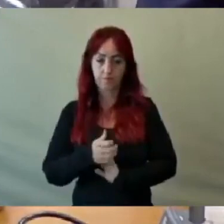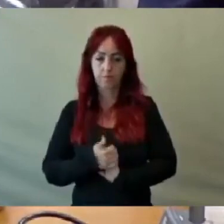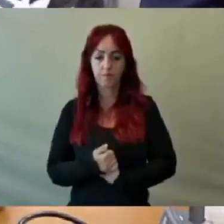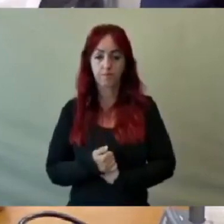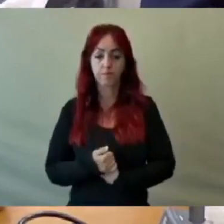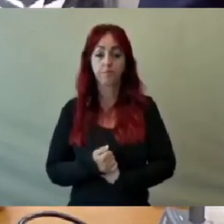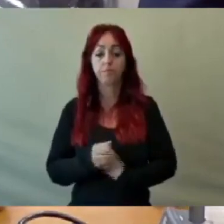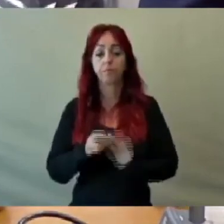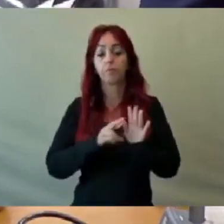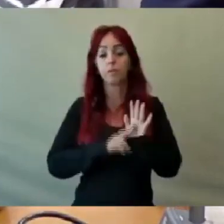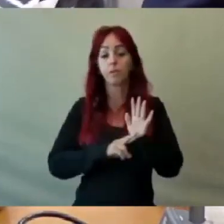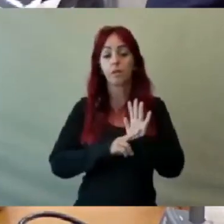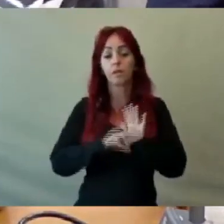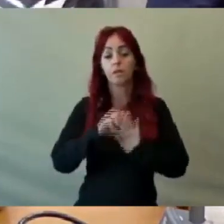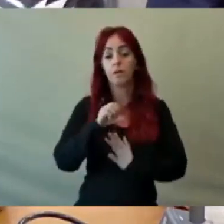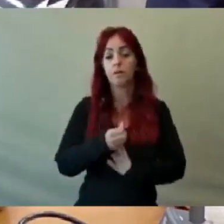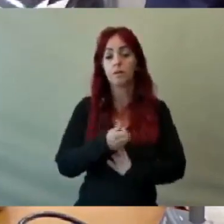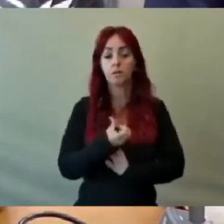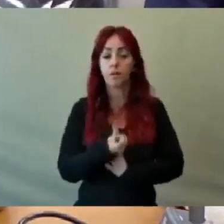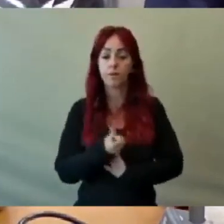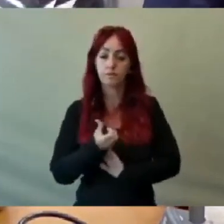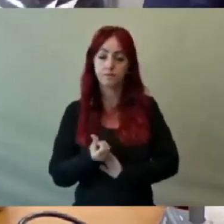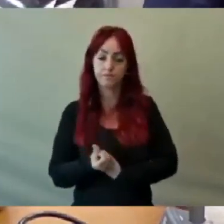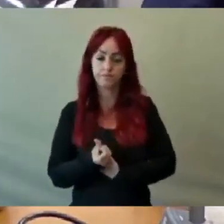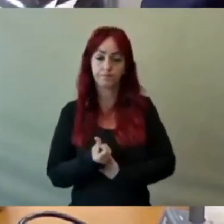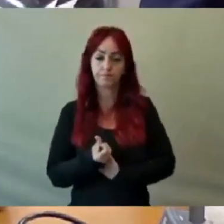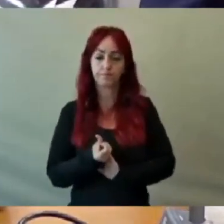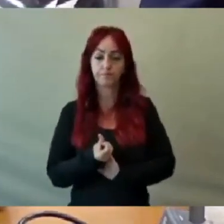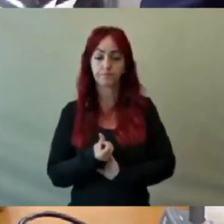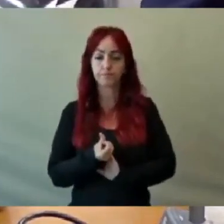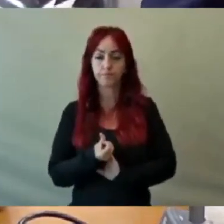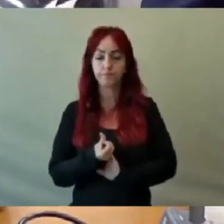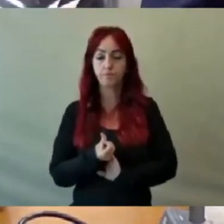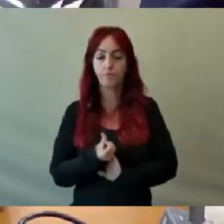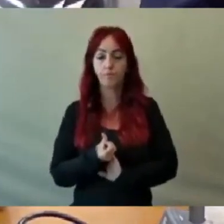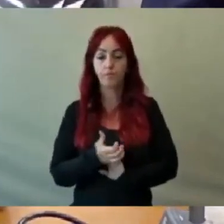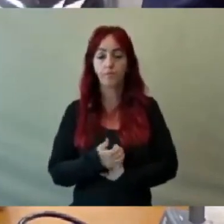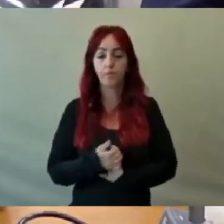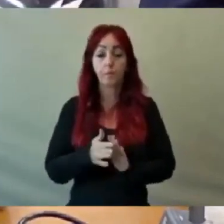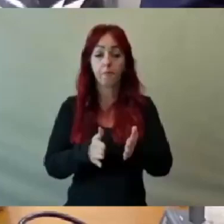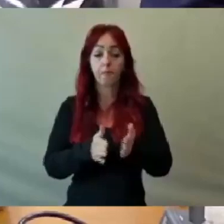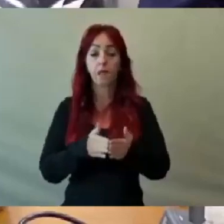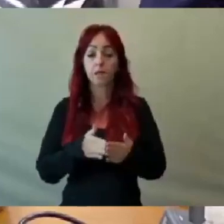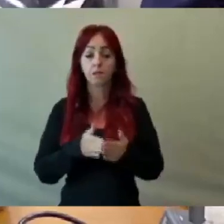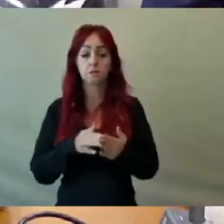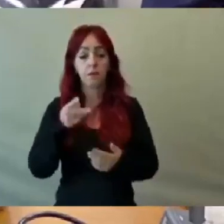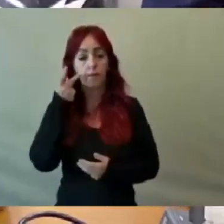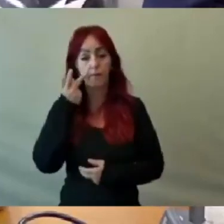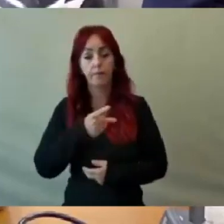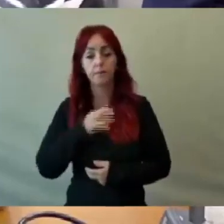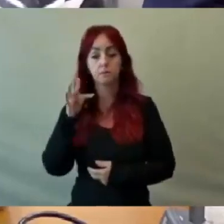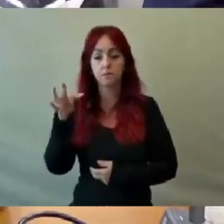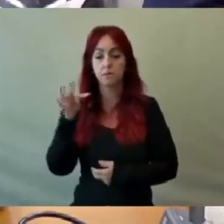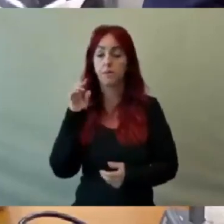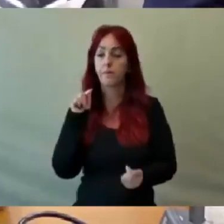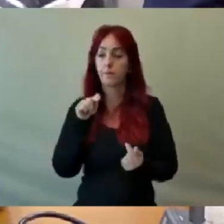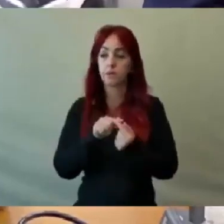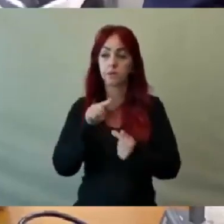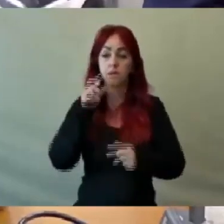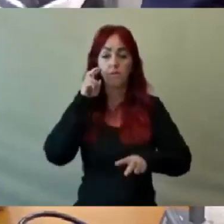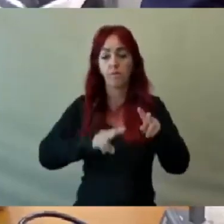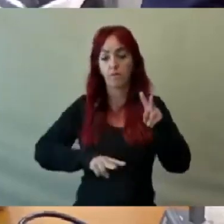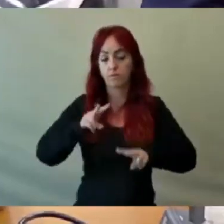966-2024, turno único. Solicitação, realização de visita técnica. Finalidade é variar as condições